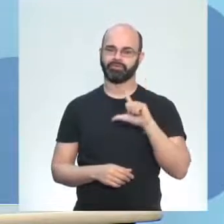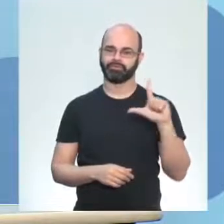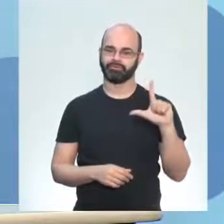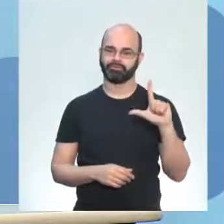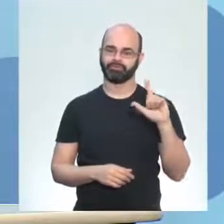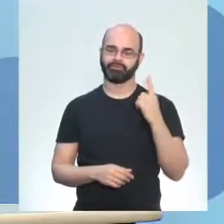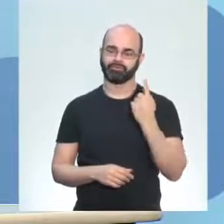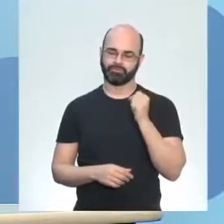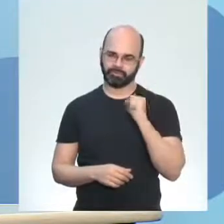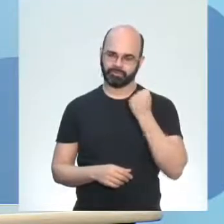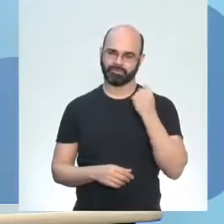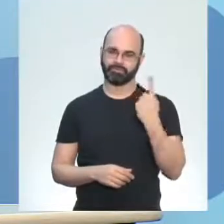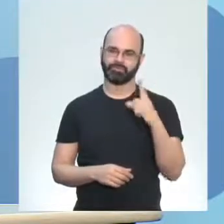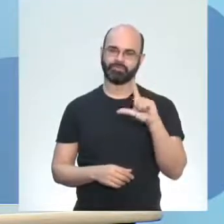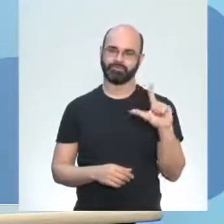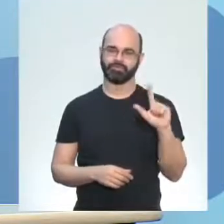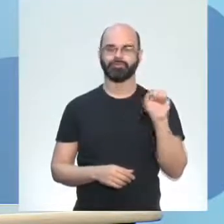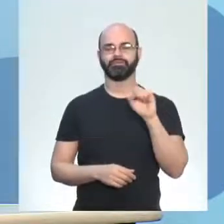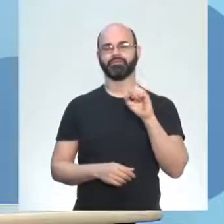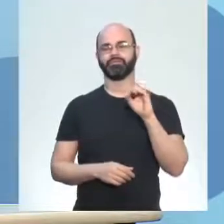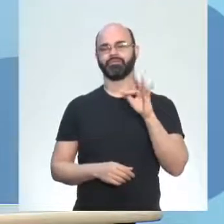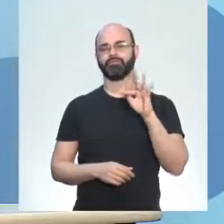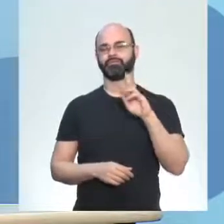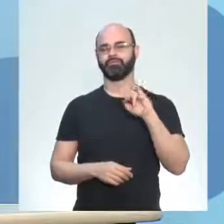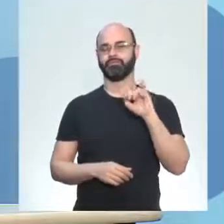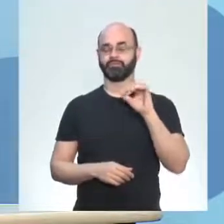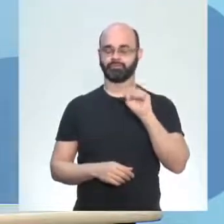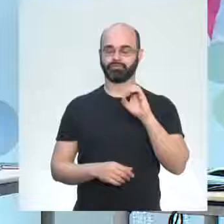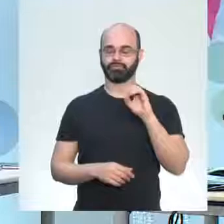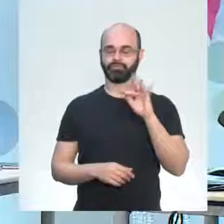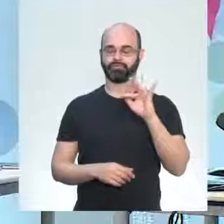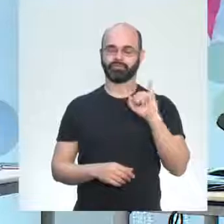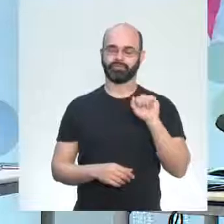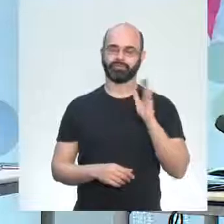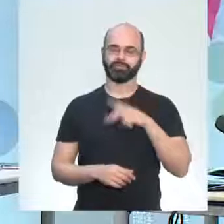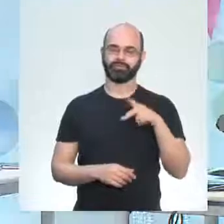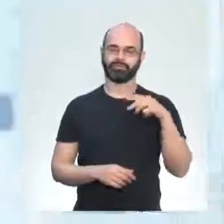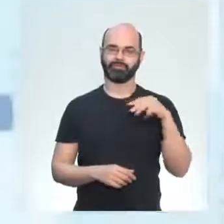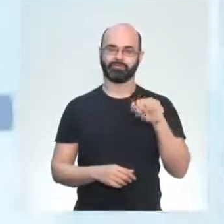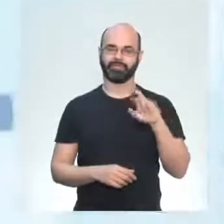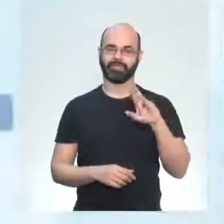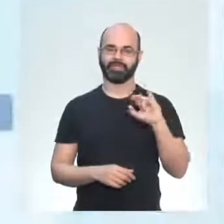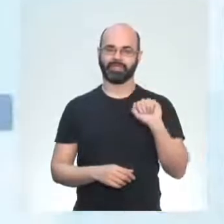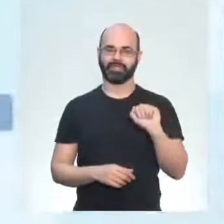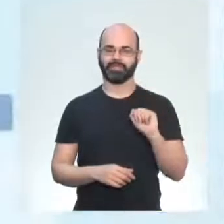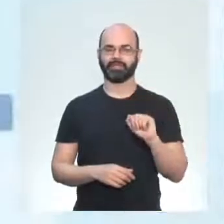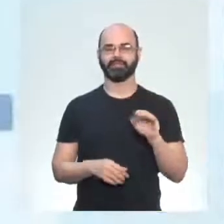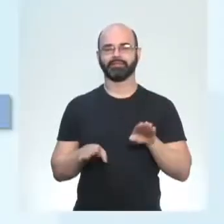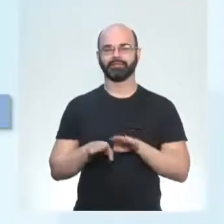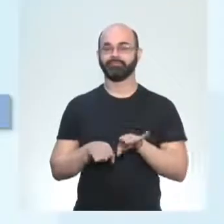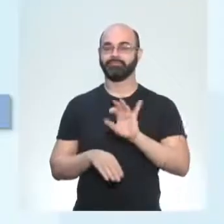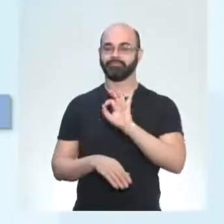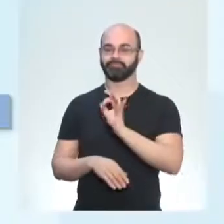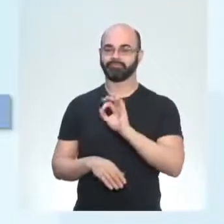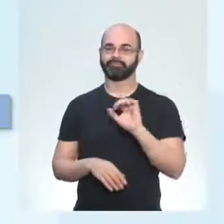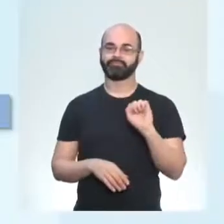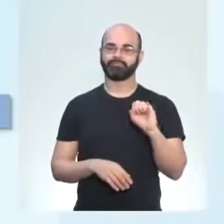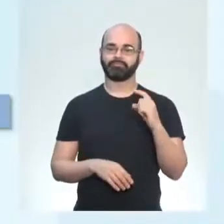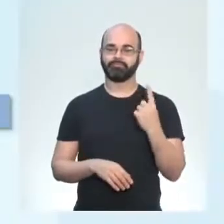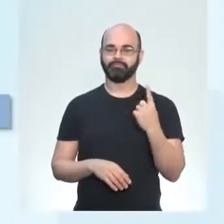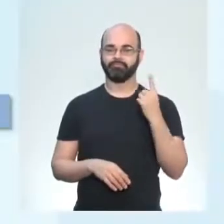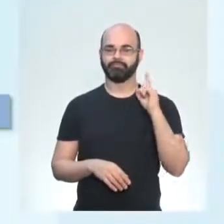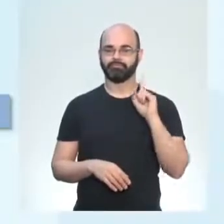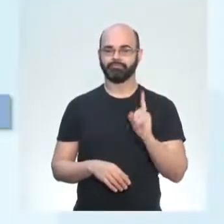litros aqui, ó. Muito da bem. Sofia, da professora Maria aqui também. Muito bem, é isso mesmo, né? Então, fazendo a conversão, ó, 81